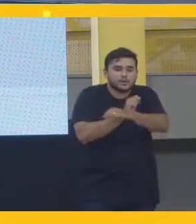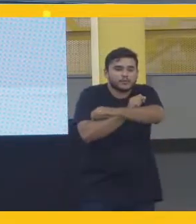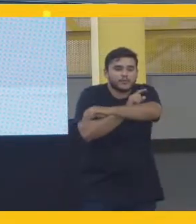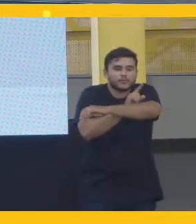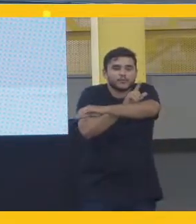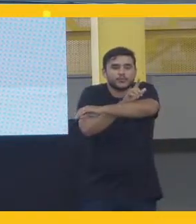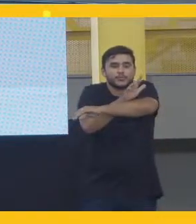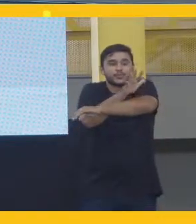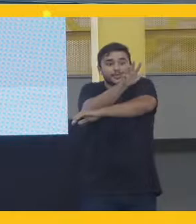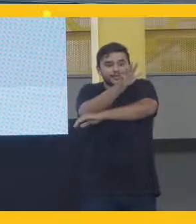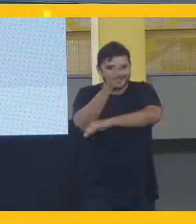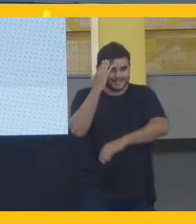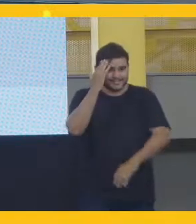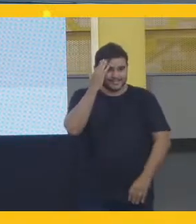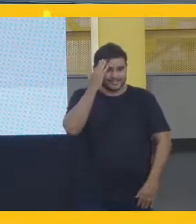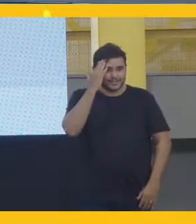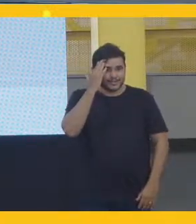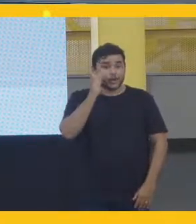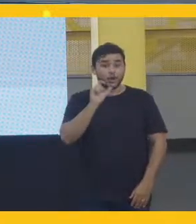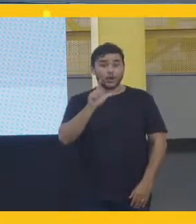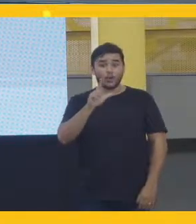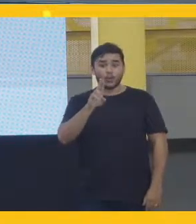Vocês estudaram uma coisa que não existe.